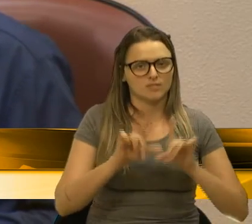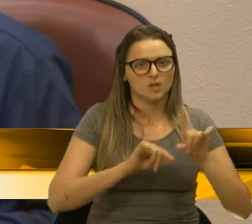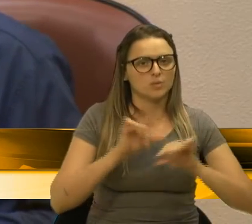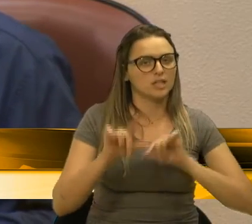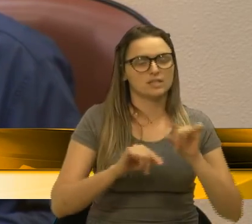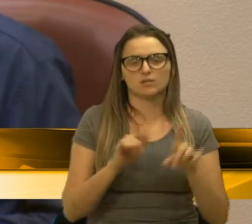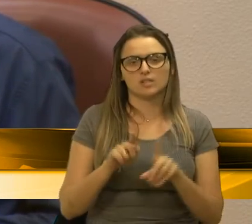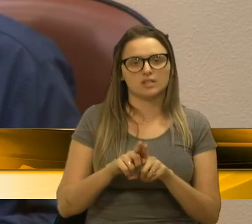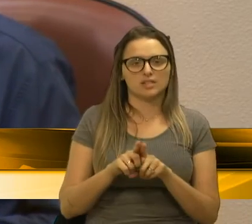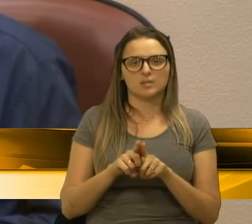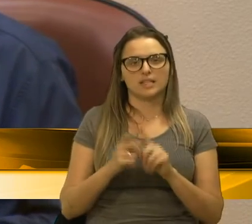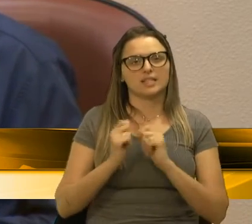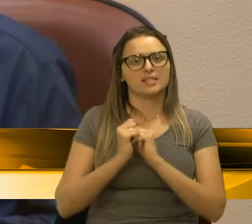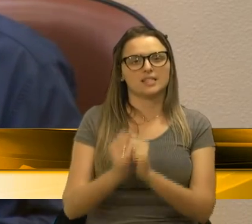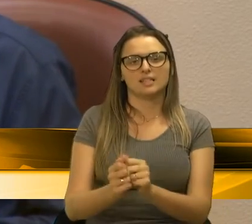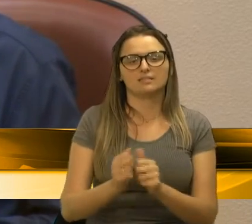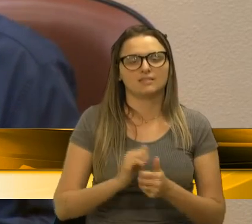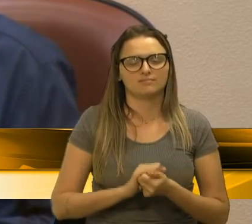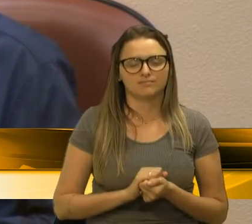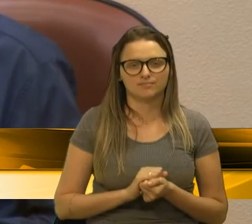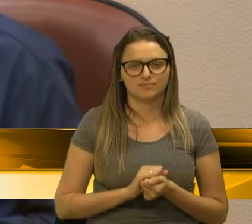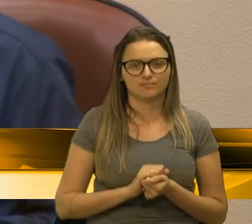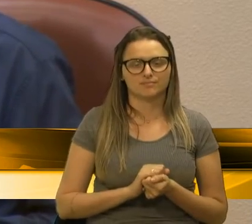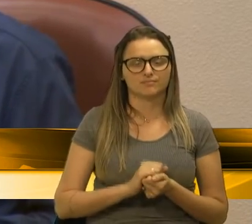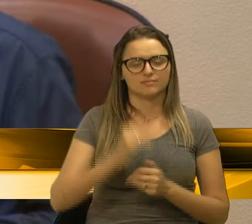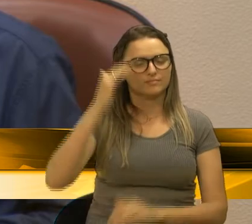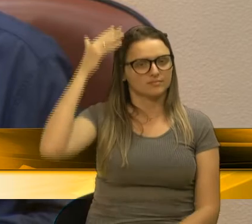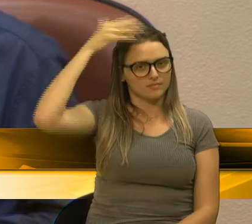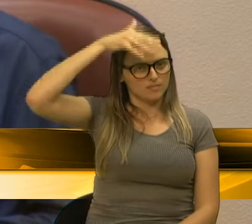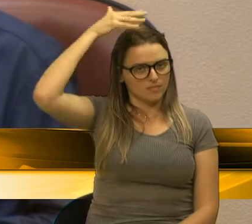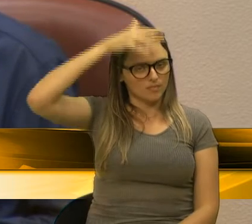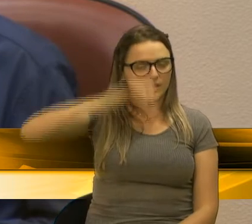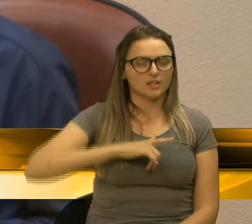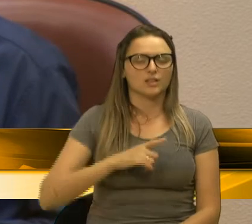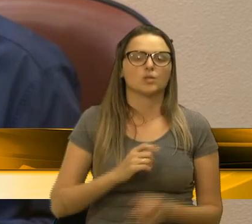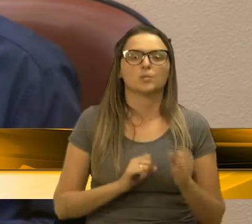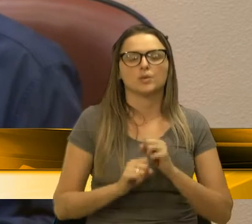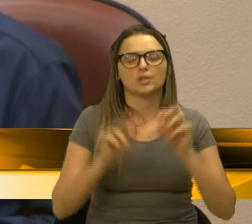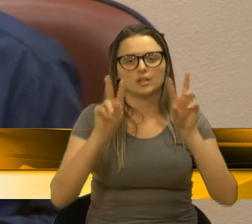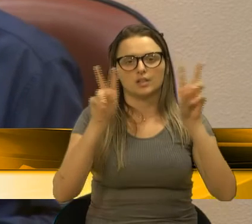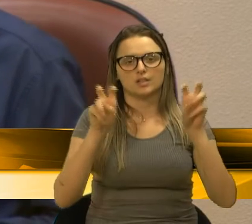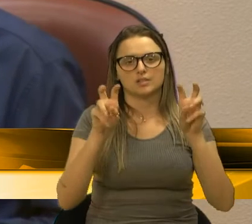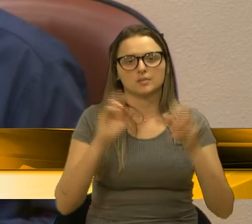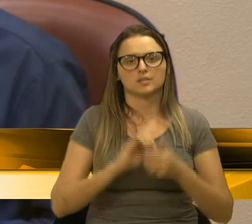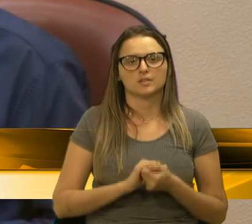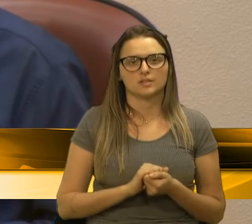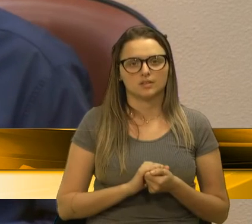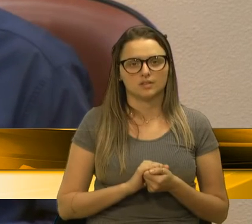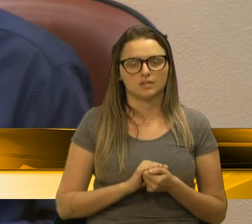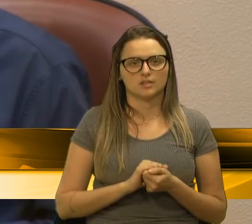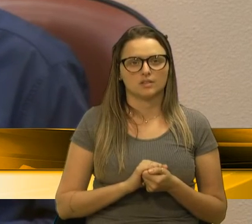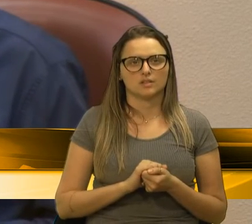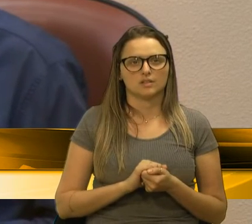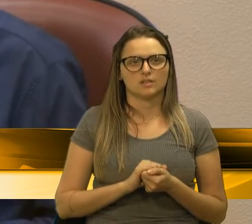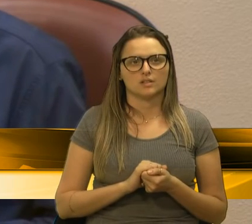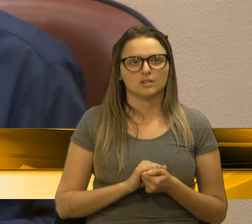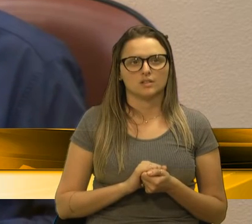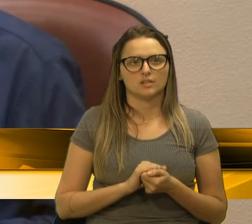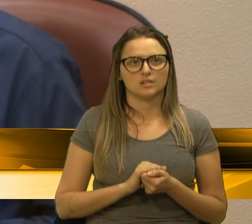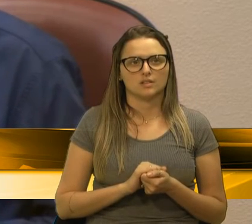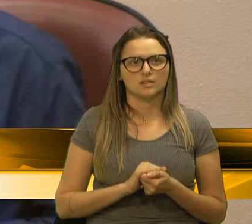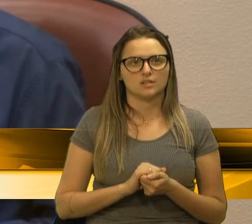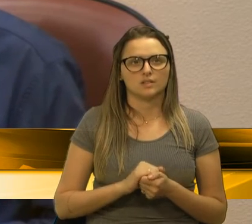pelo presidente da comissão processante, vereador Alceu João Tomé, a seguinte diligência, abre aspas, considerando que o segundo aditamento da